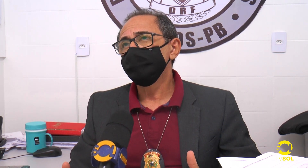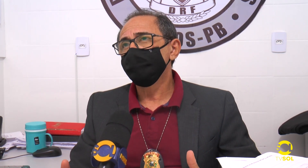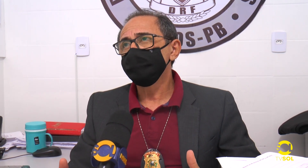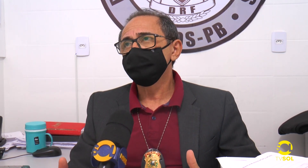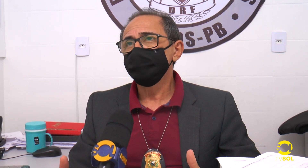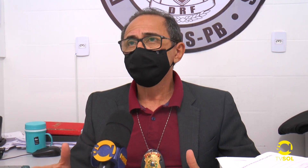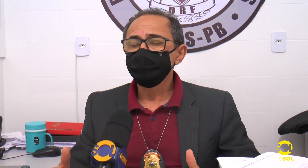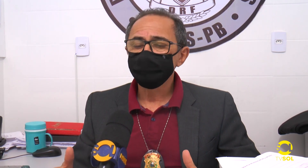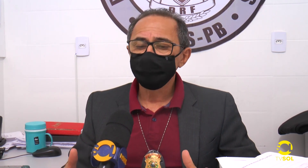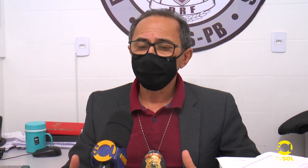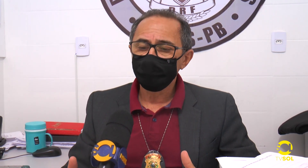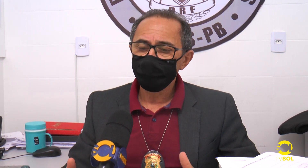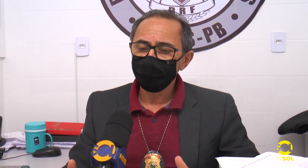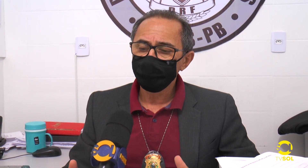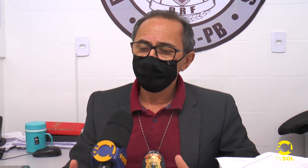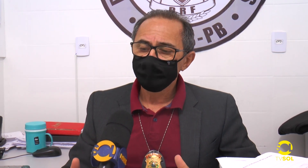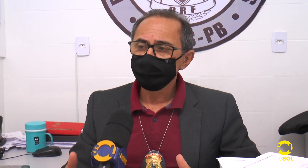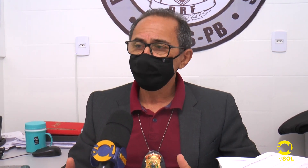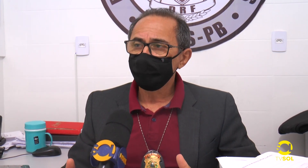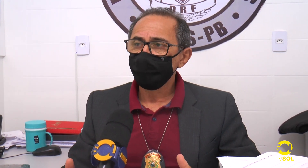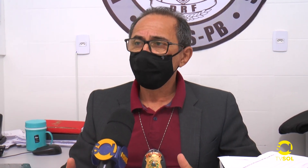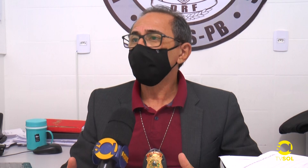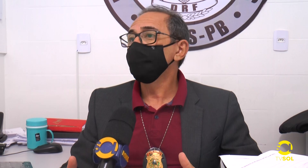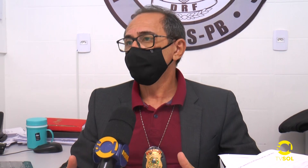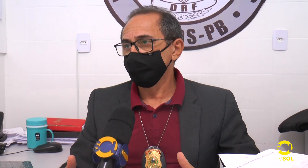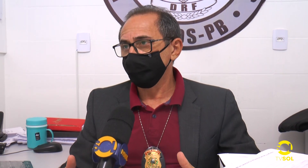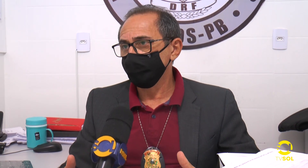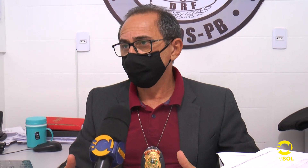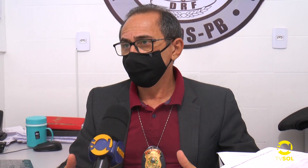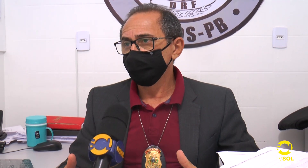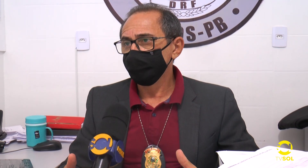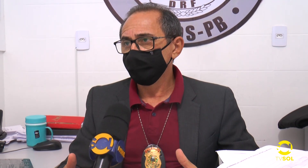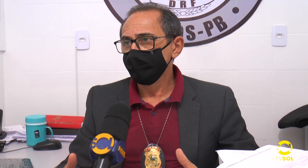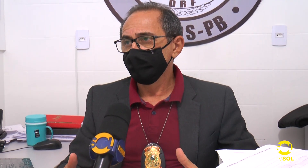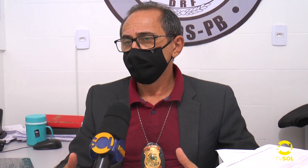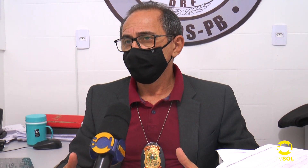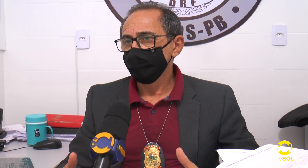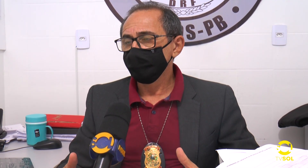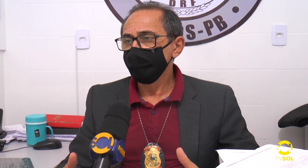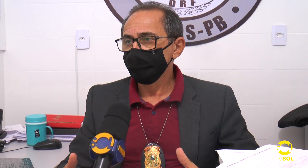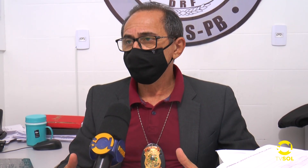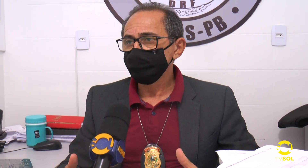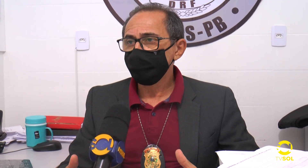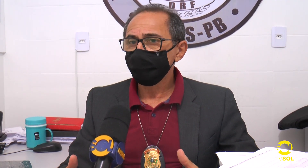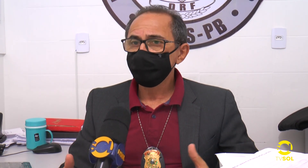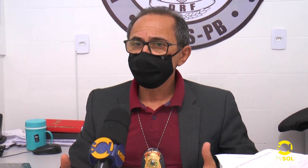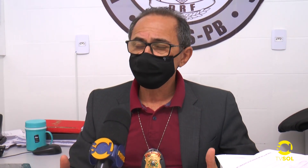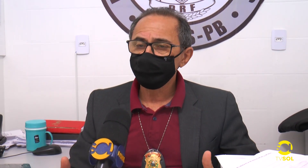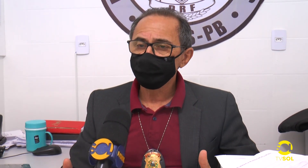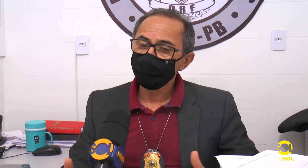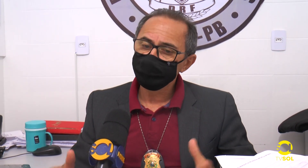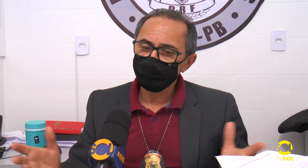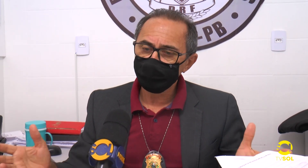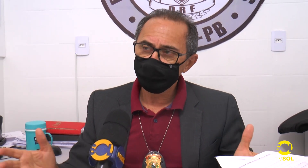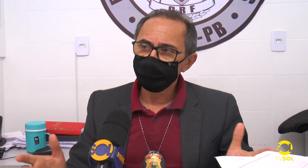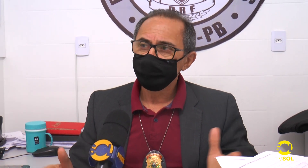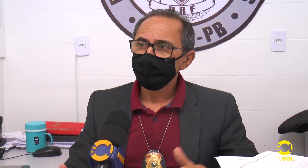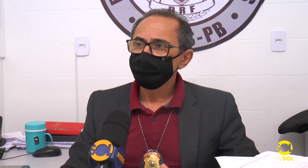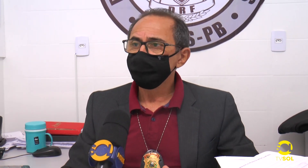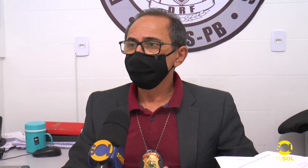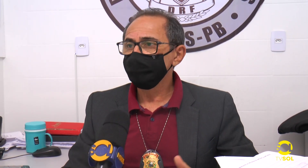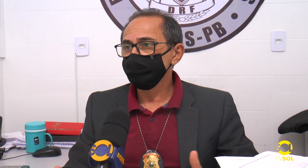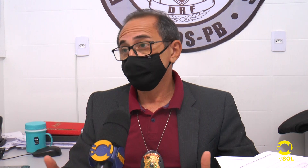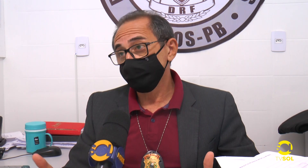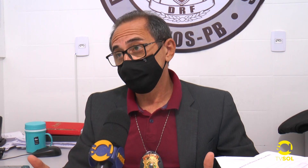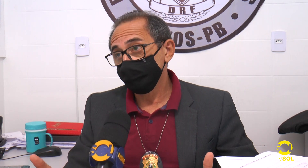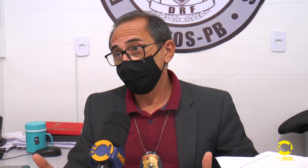E nós iremos tentar chegar à autoria do delito. Geralmente essas pessoas, né,